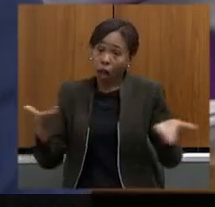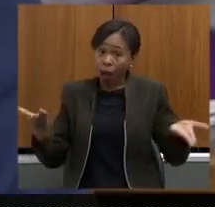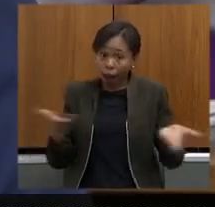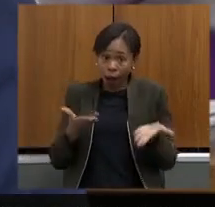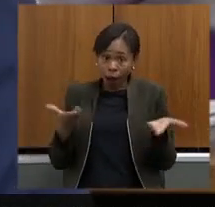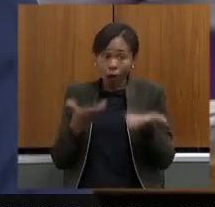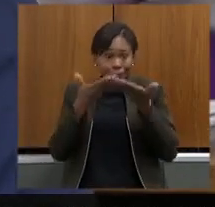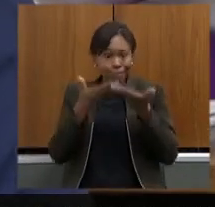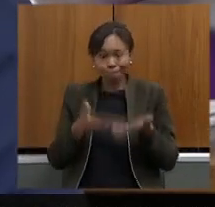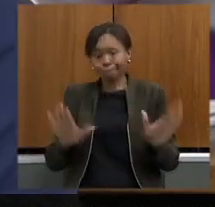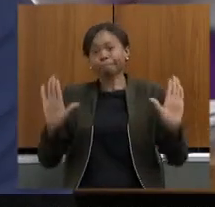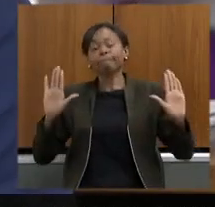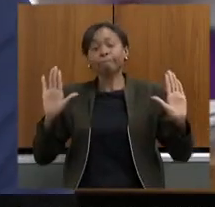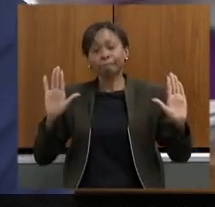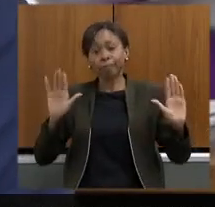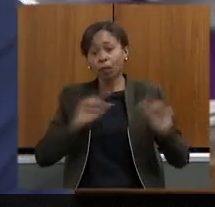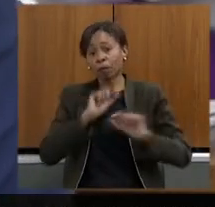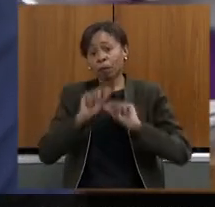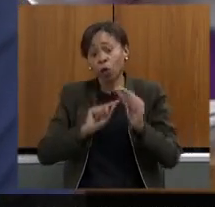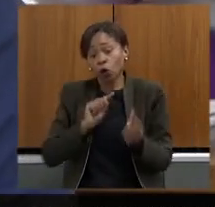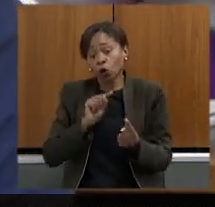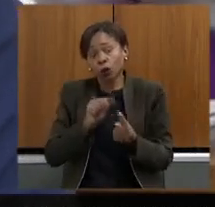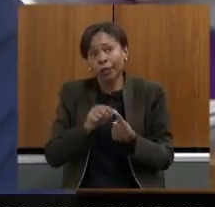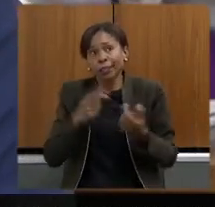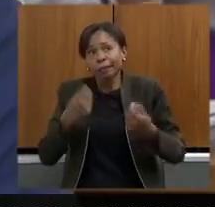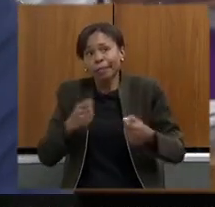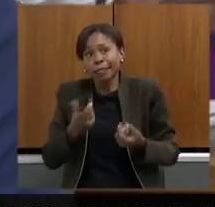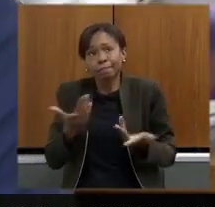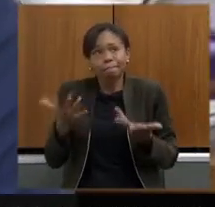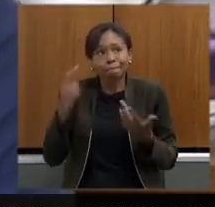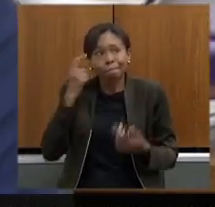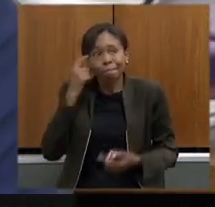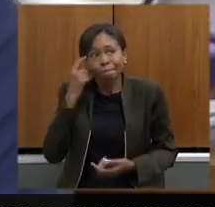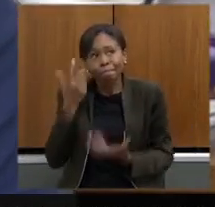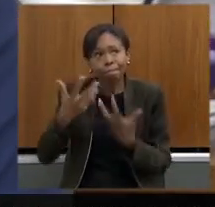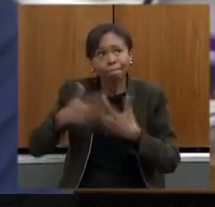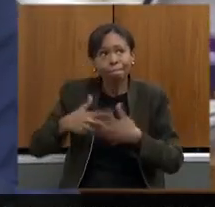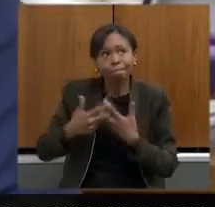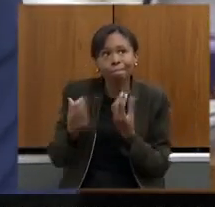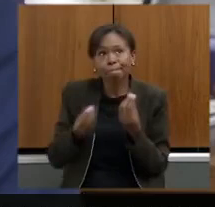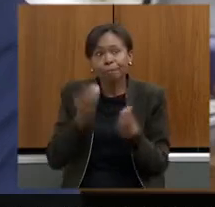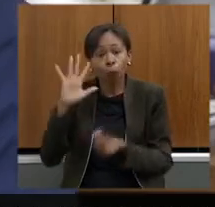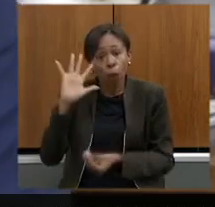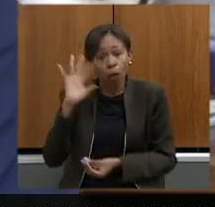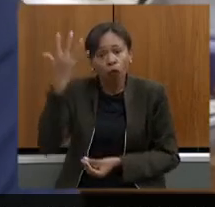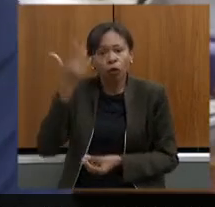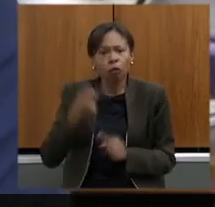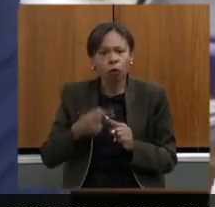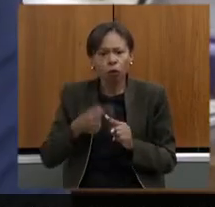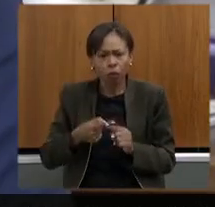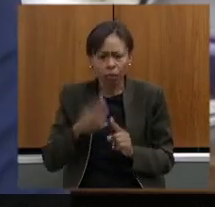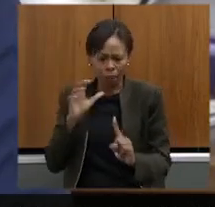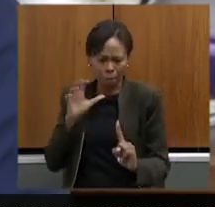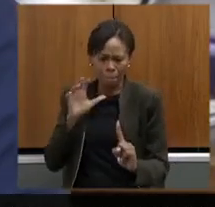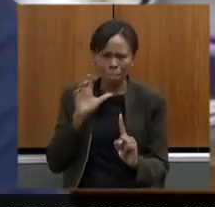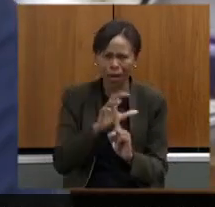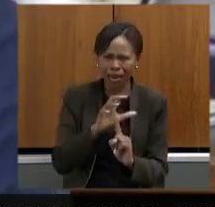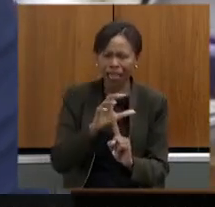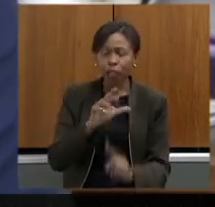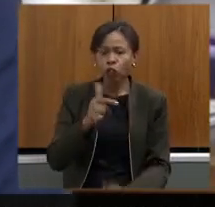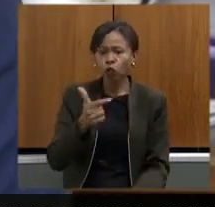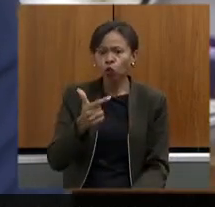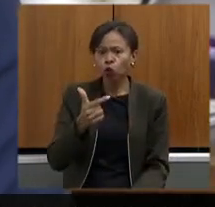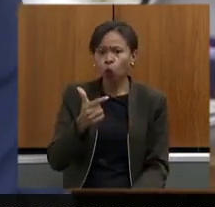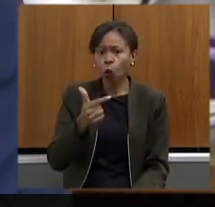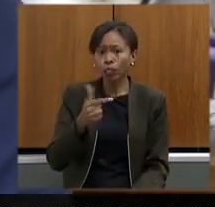aberta a mesa está posta para a gente conseguir encontrar a alternativa é porque não sabendo que simplesmente impactar em 12